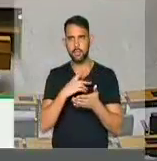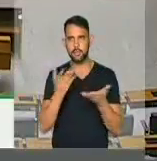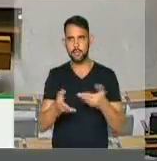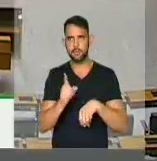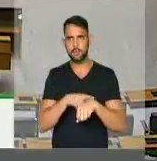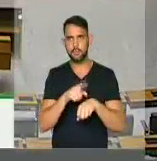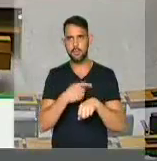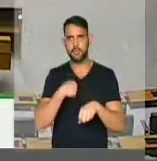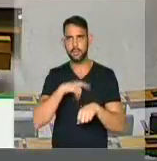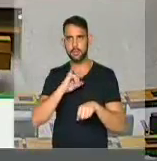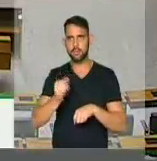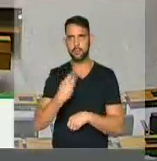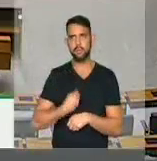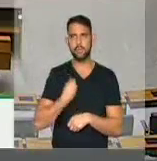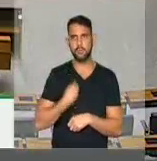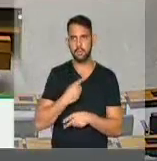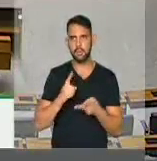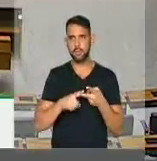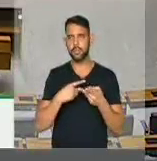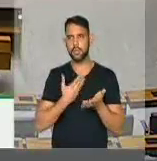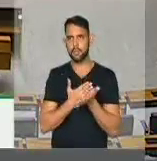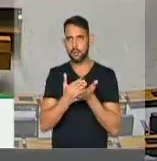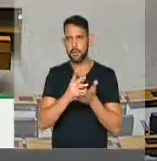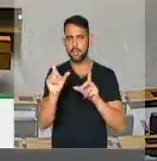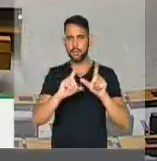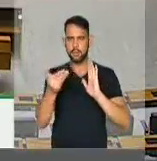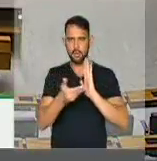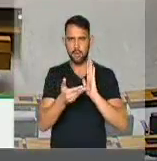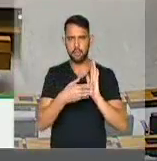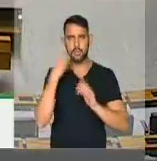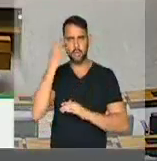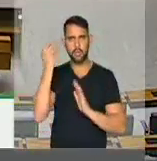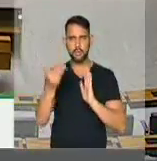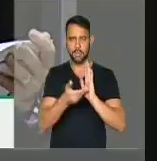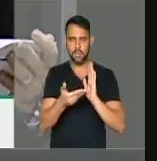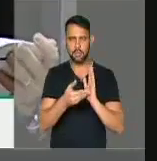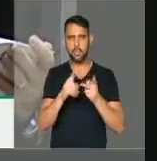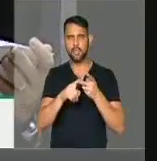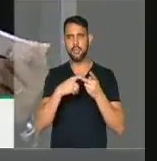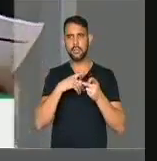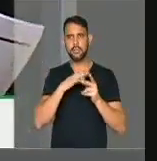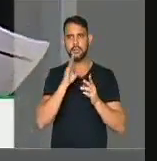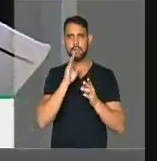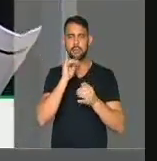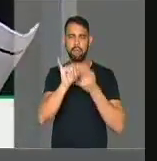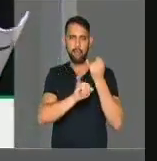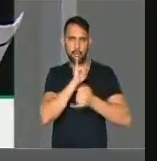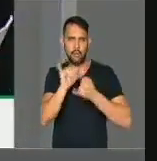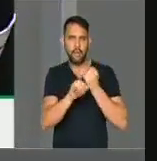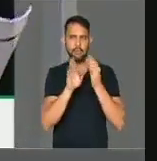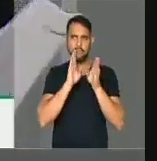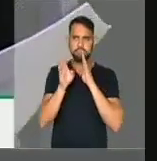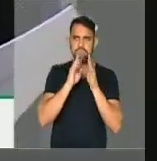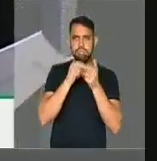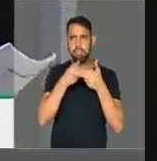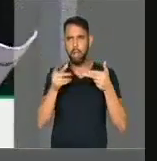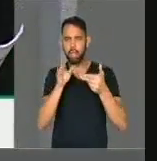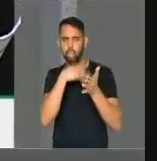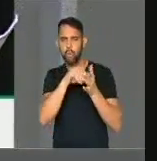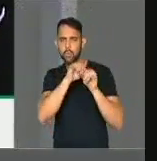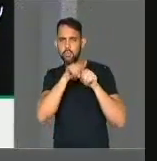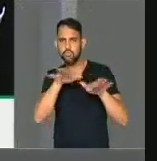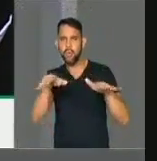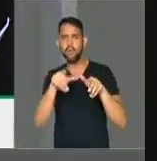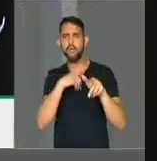que nós temos essa oportunidade de, através da TV Câmara, da Rádio Câmara, das redes sociais, falar para todo o Brasil,